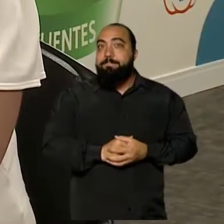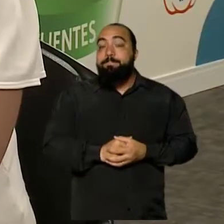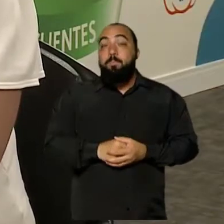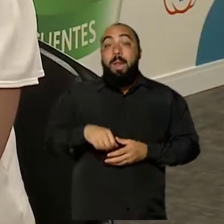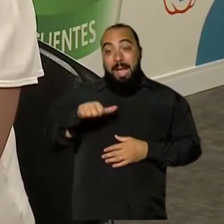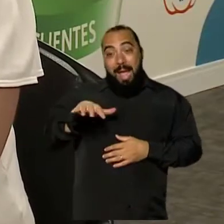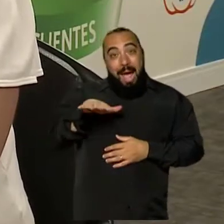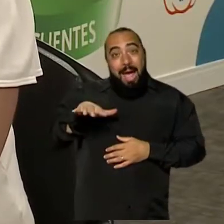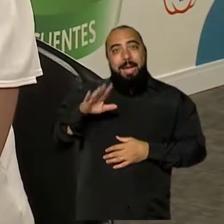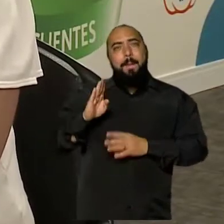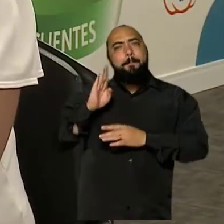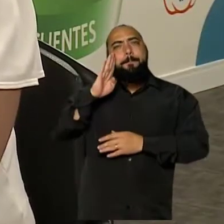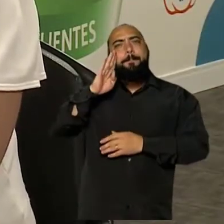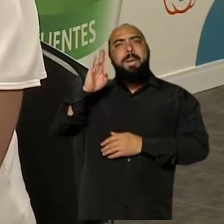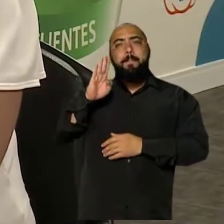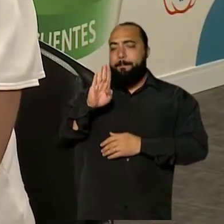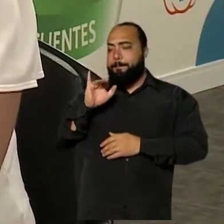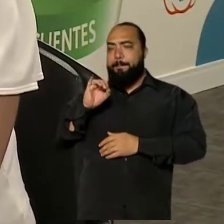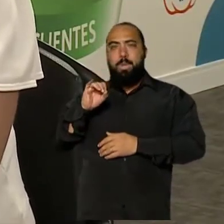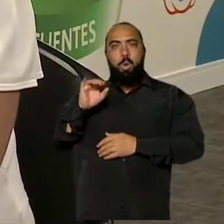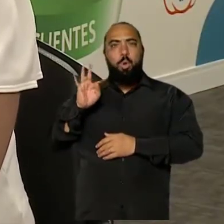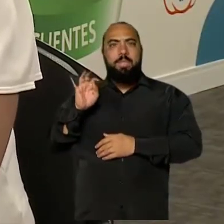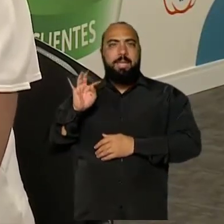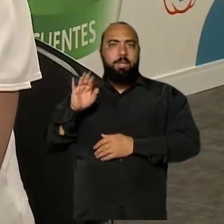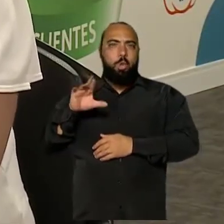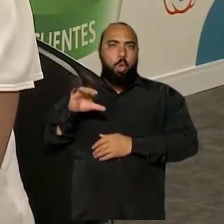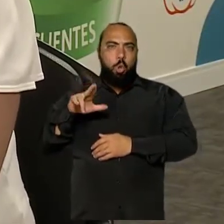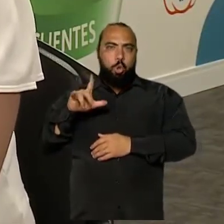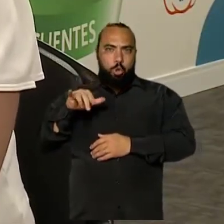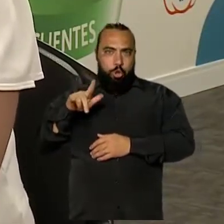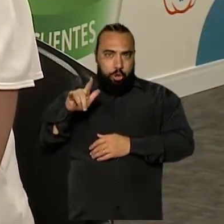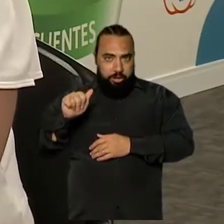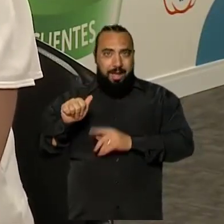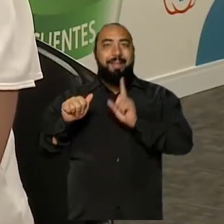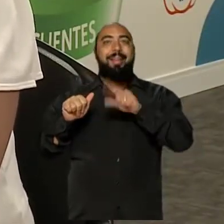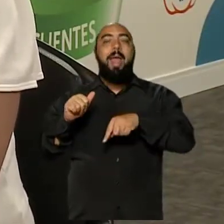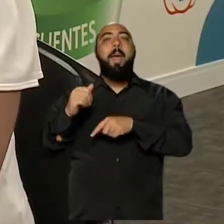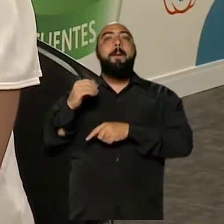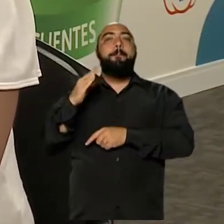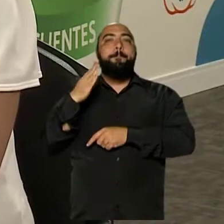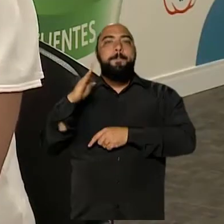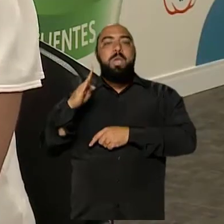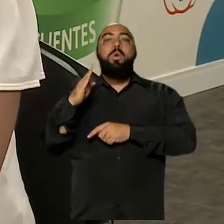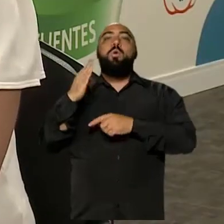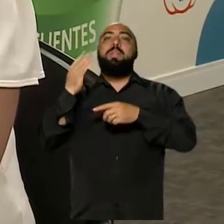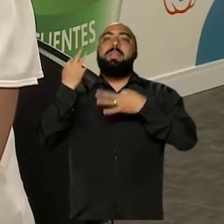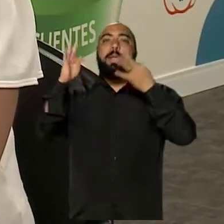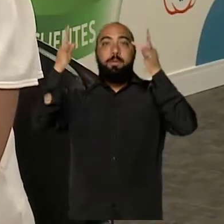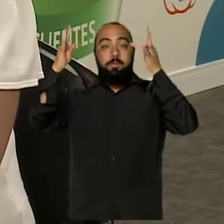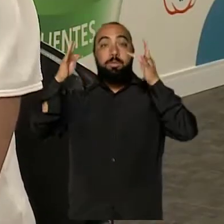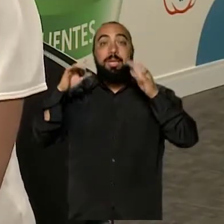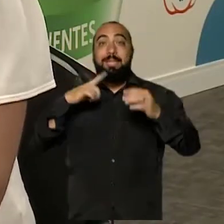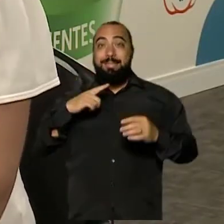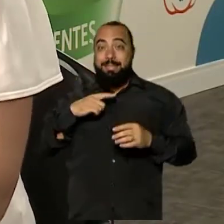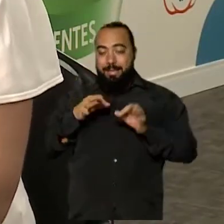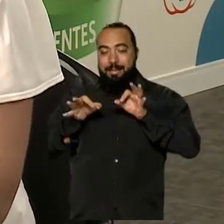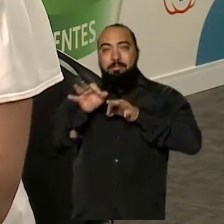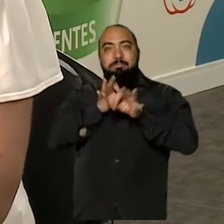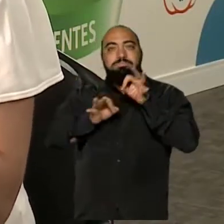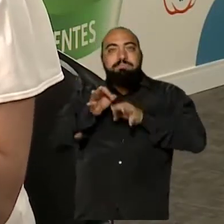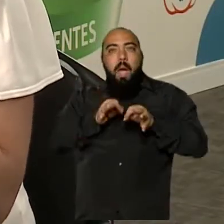de biotecnologia. Nós obtemos as células isoladas e em condições